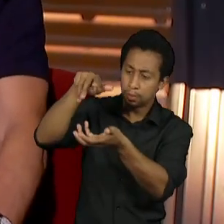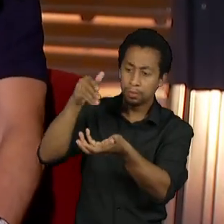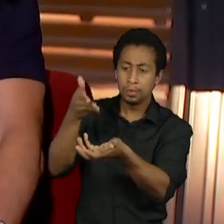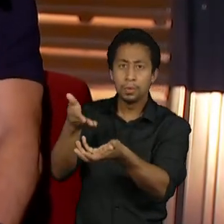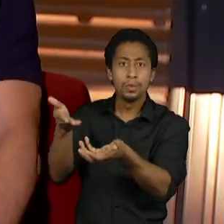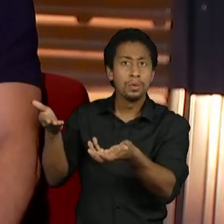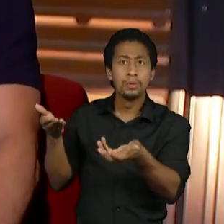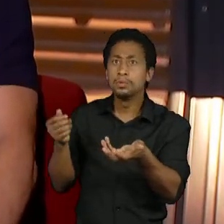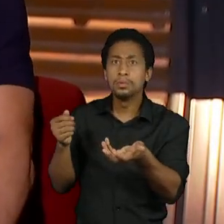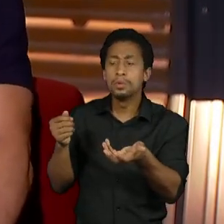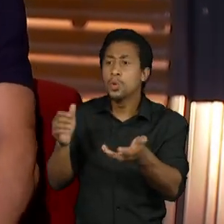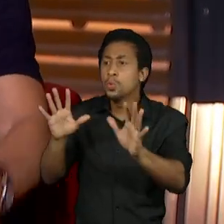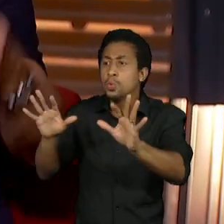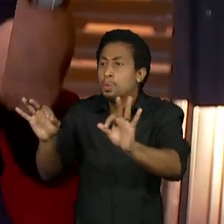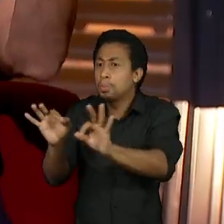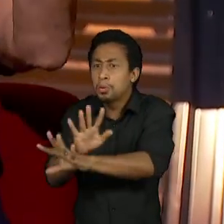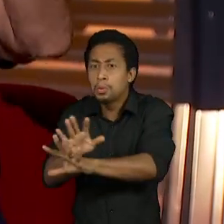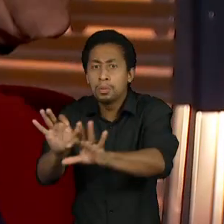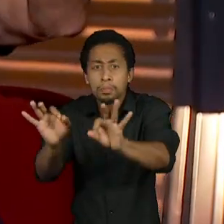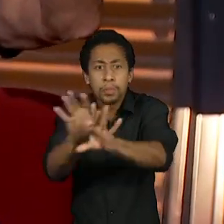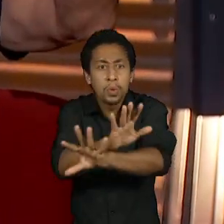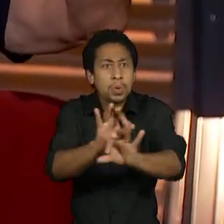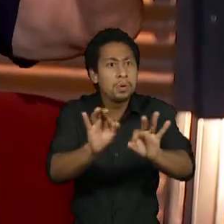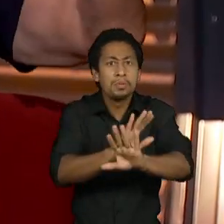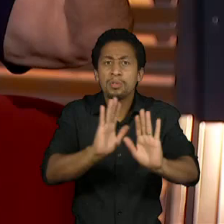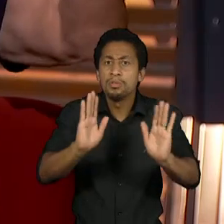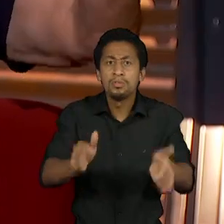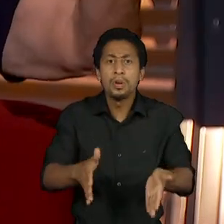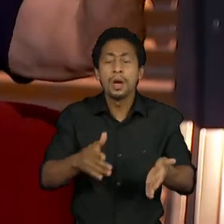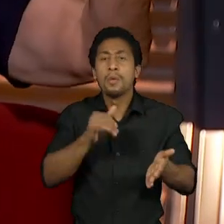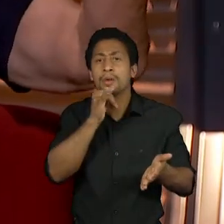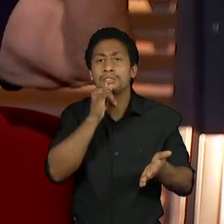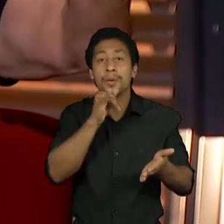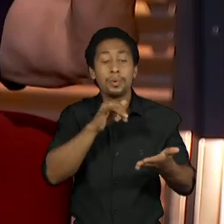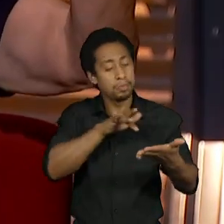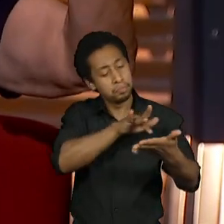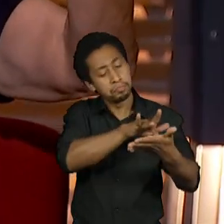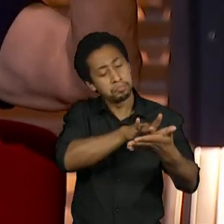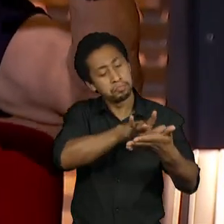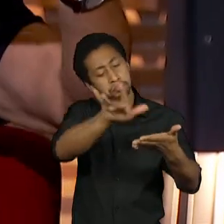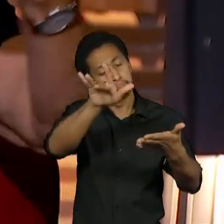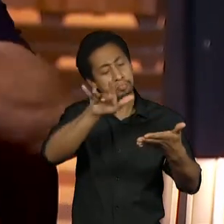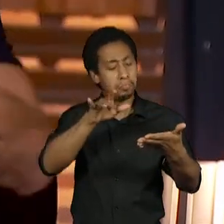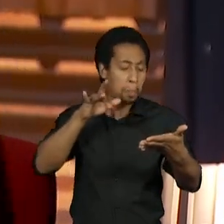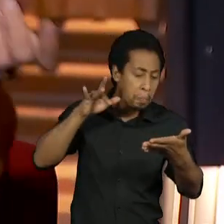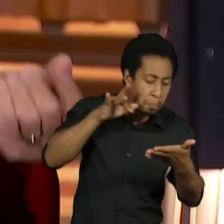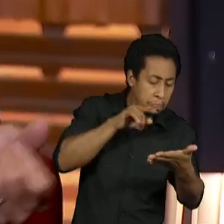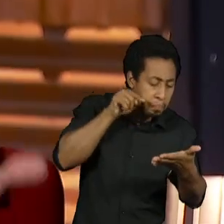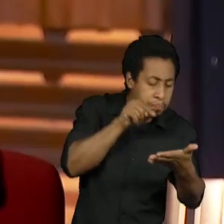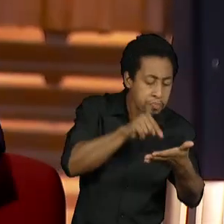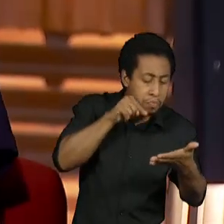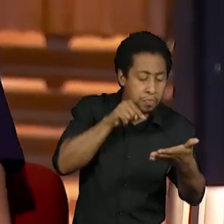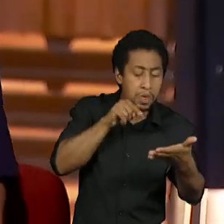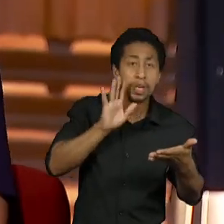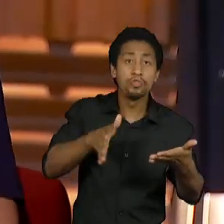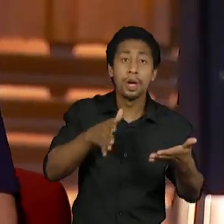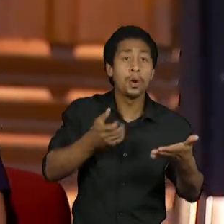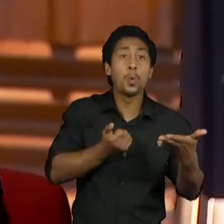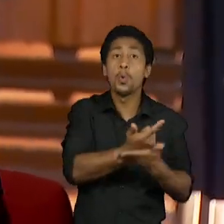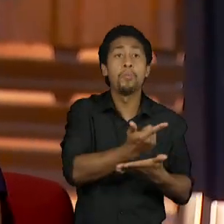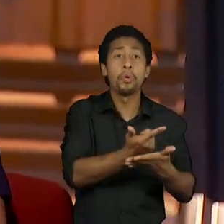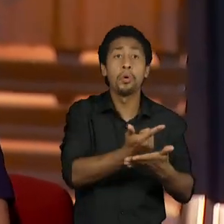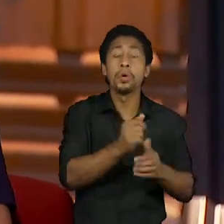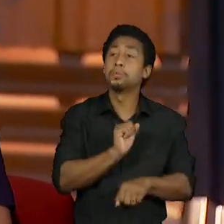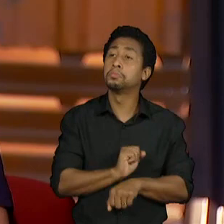passa o dedo num lugar e é uma tela que já muda, você tem com os objetos uma